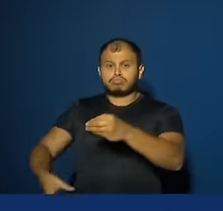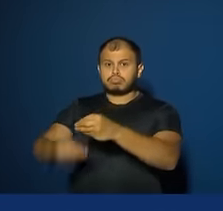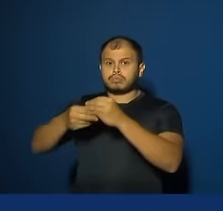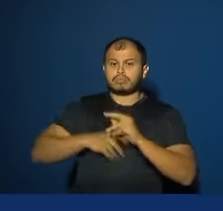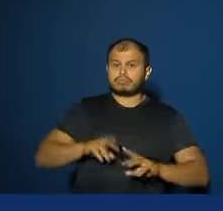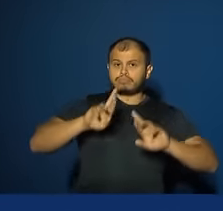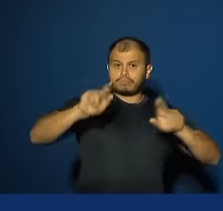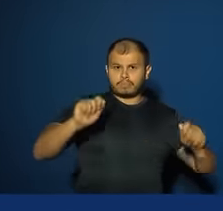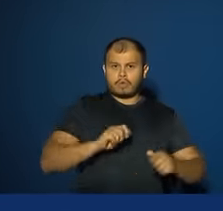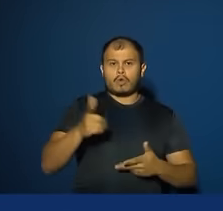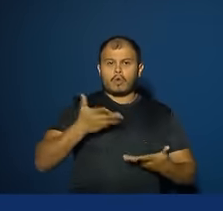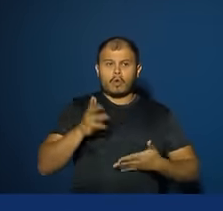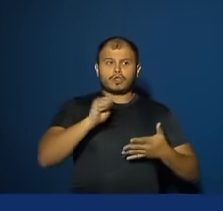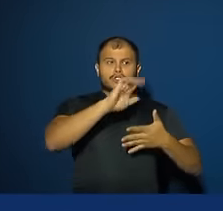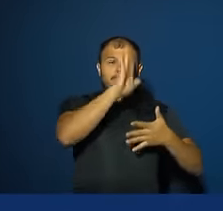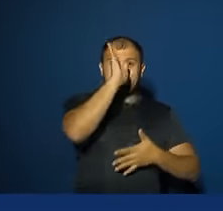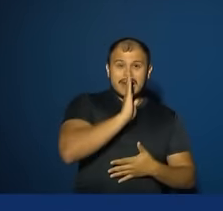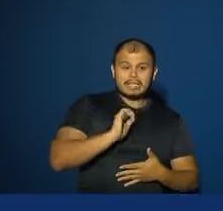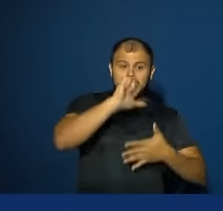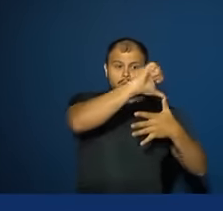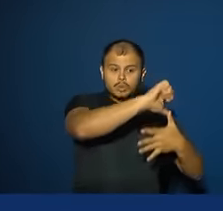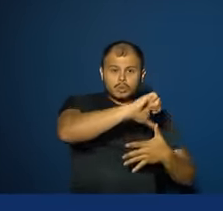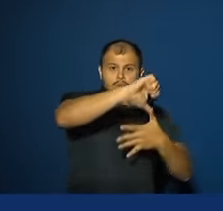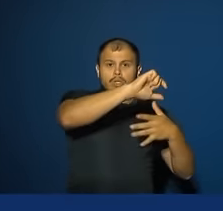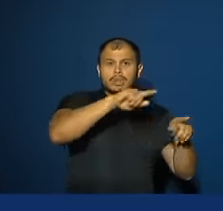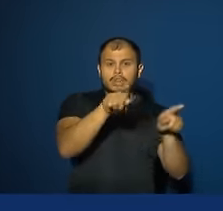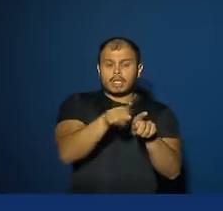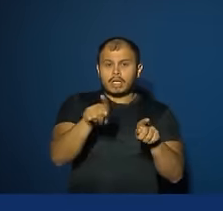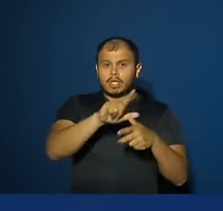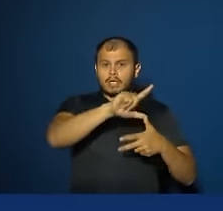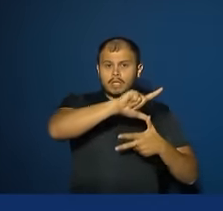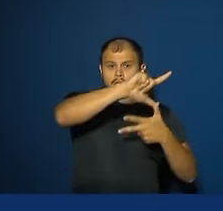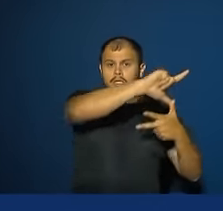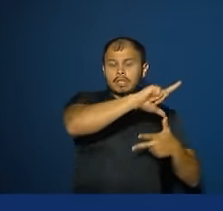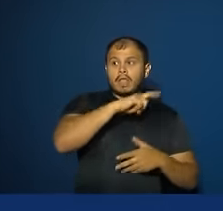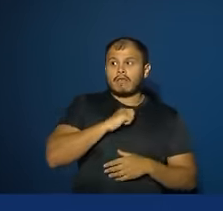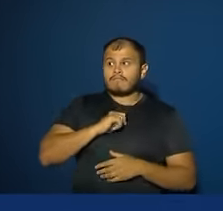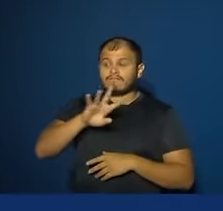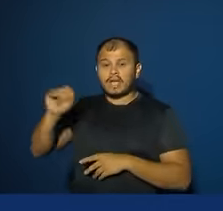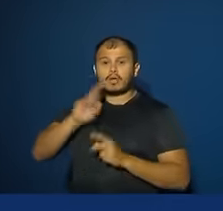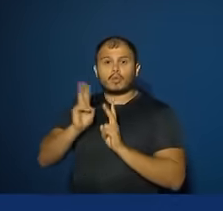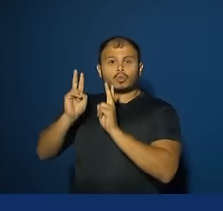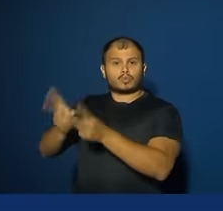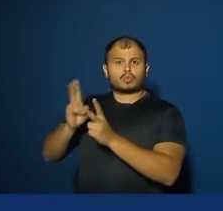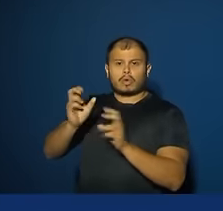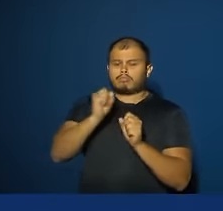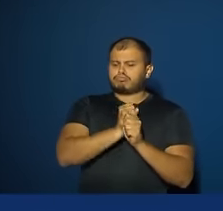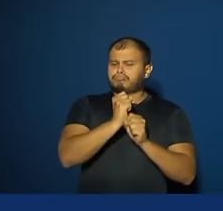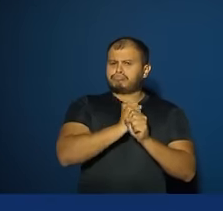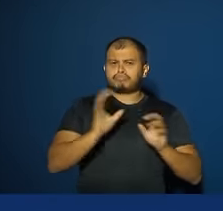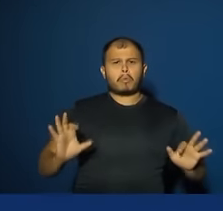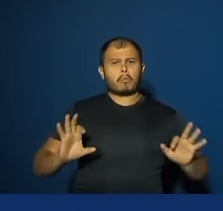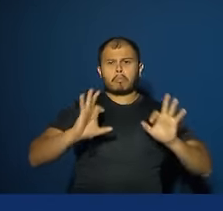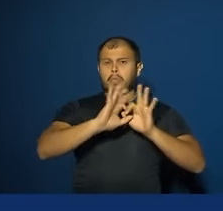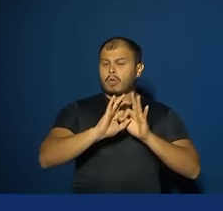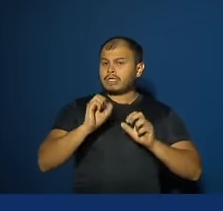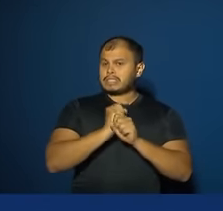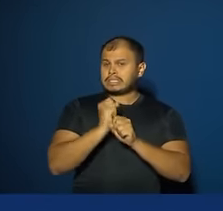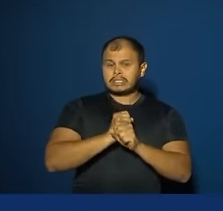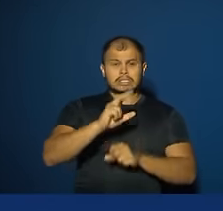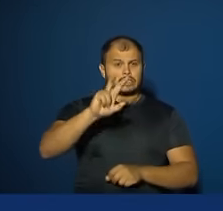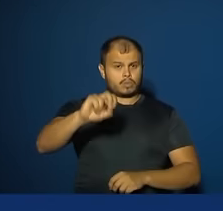Latina com a Arábia Saudita e o Oriente Médio que elas vão continuar lá nos próximos 50 anos o